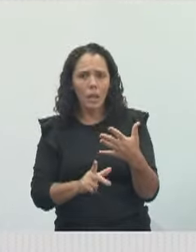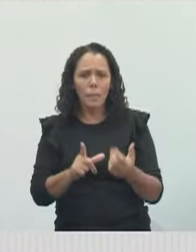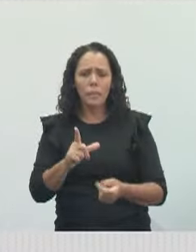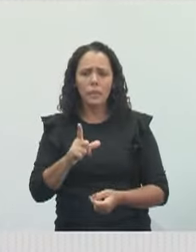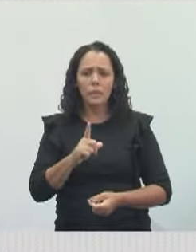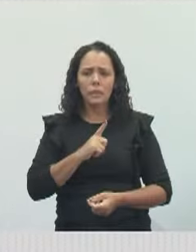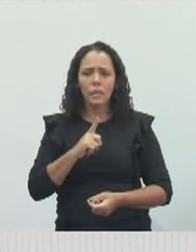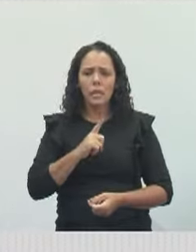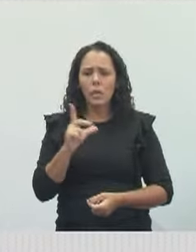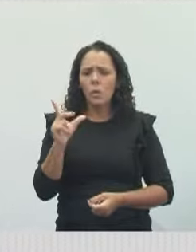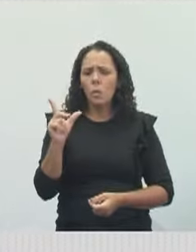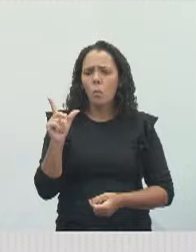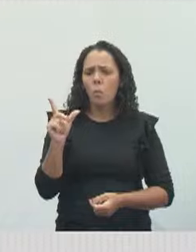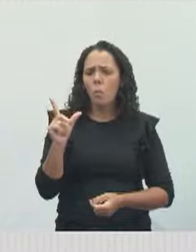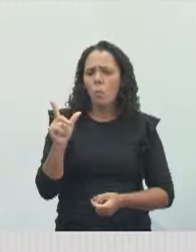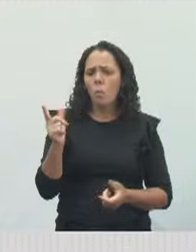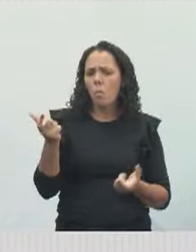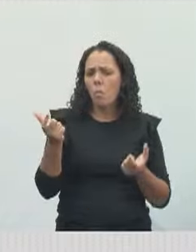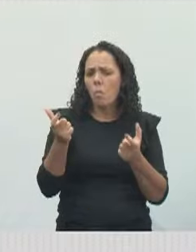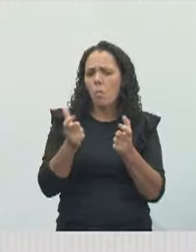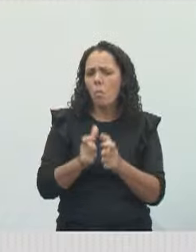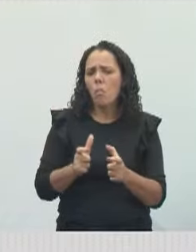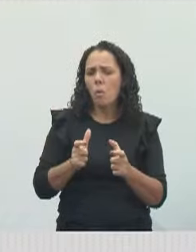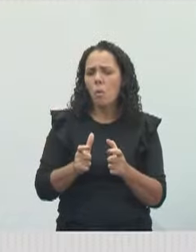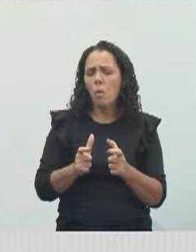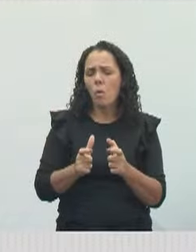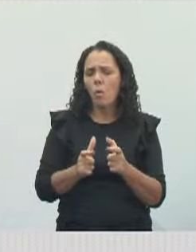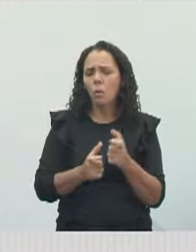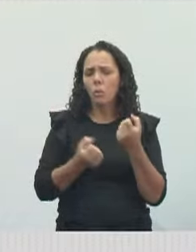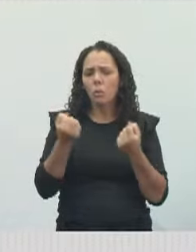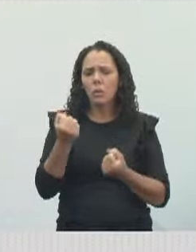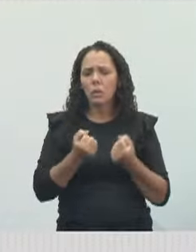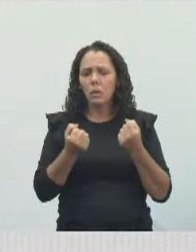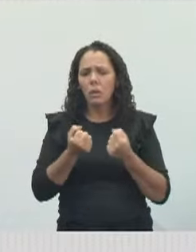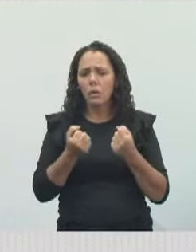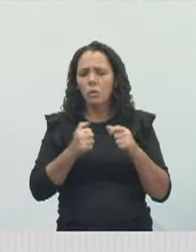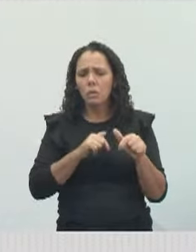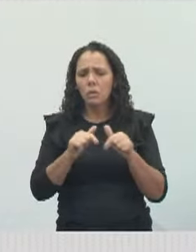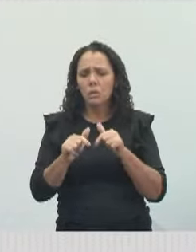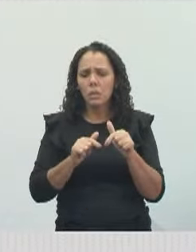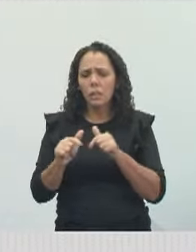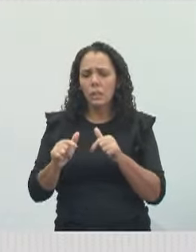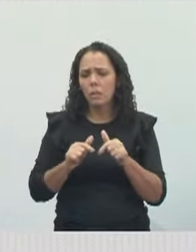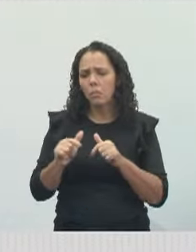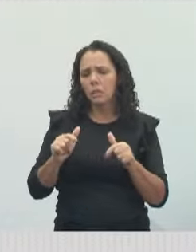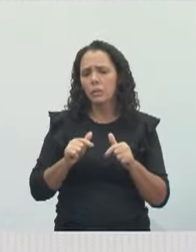máquina. Falaram, sumiu, mas eu estou vendo que tem máquina trabalhando, então não sumiu.